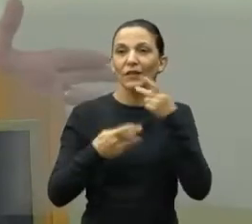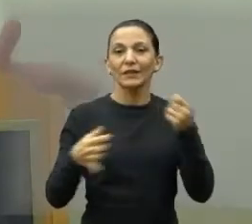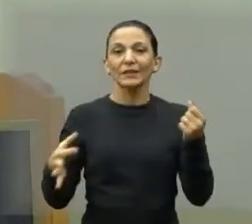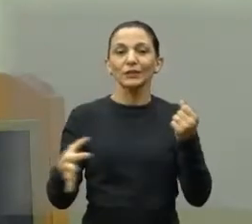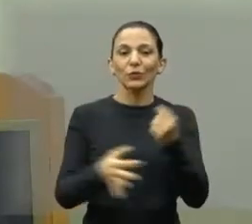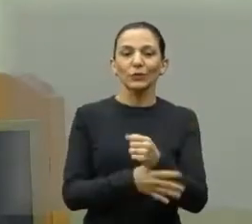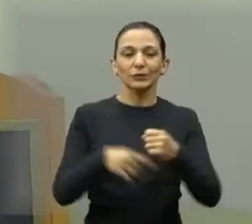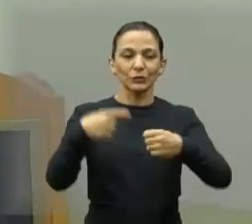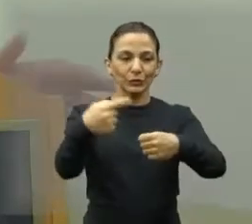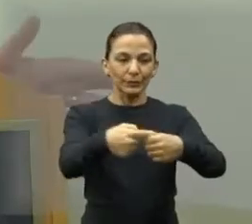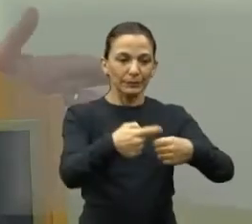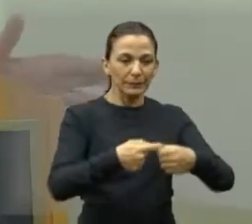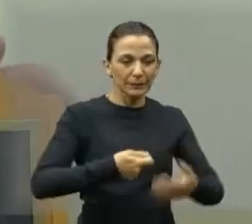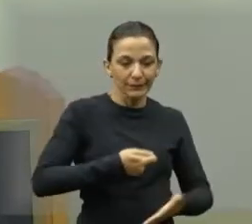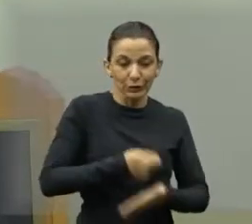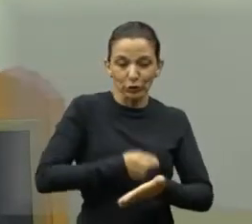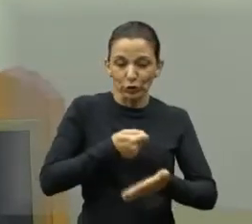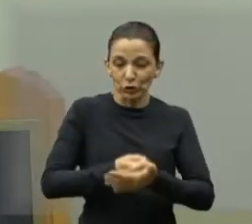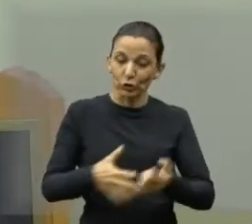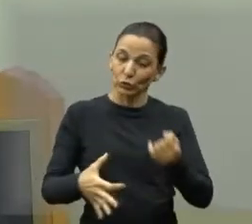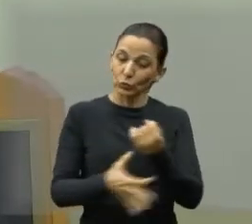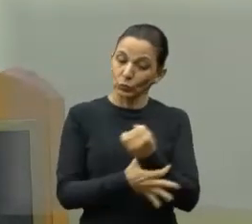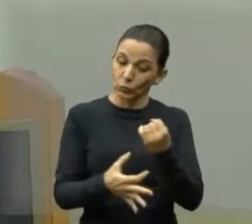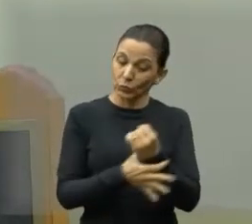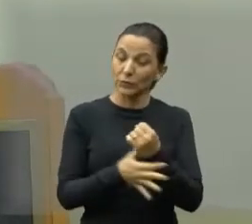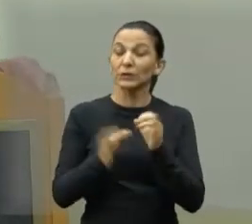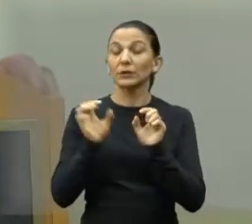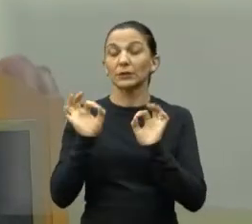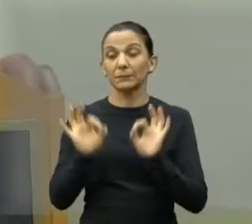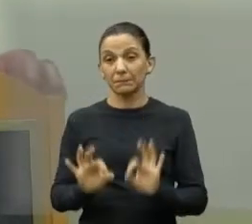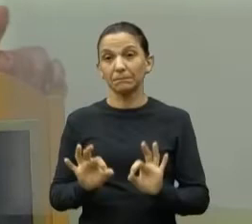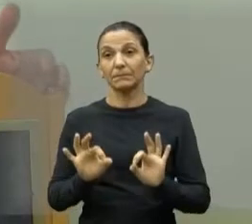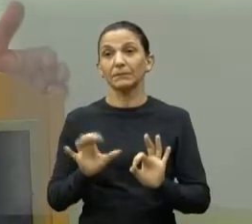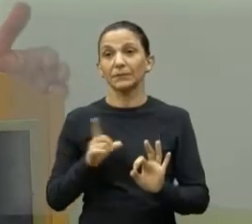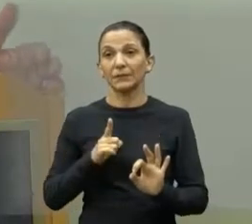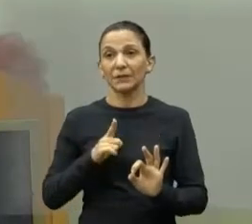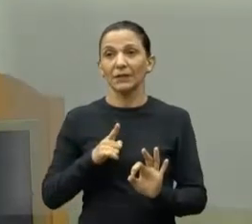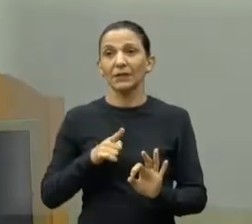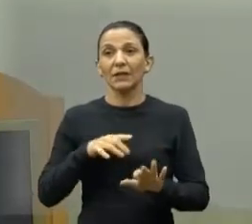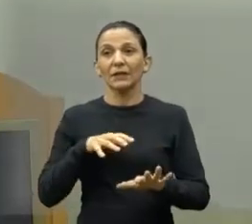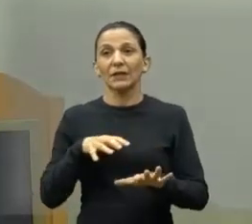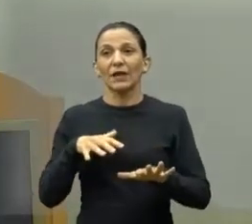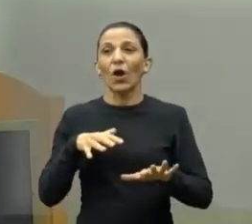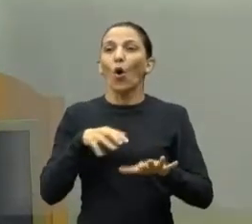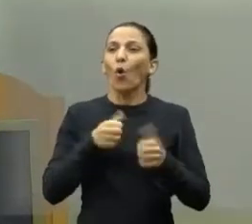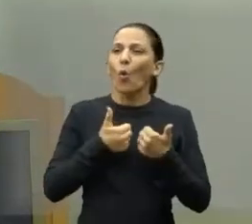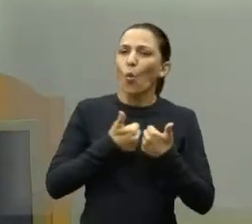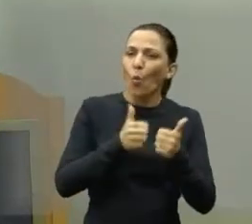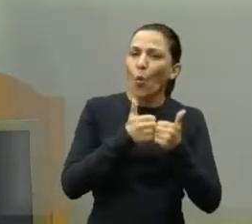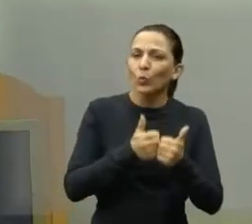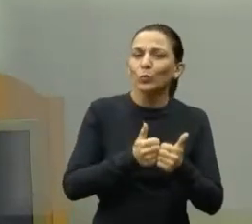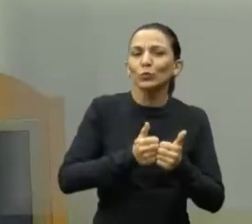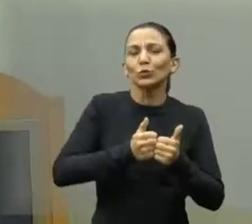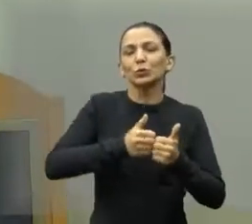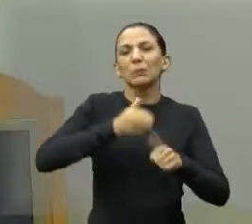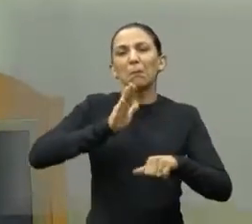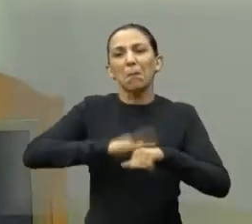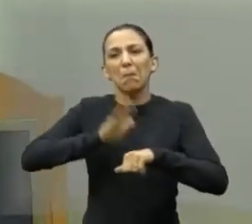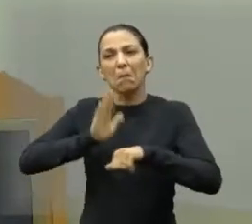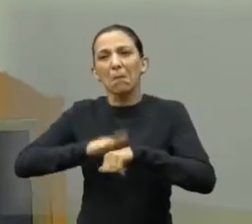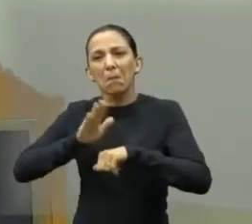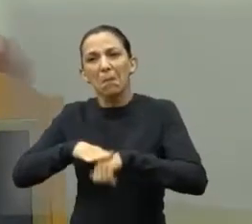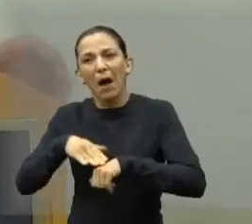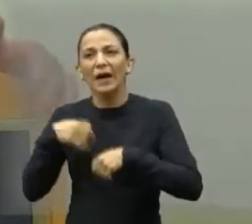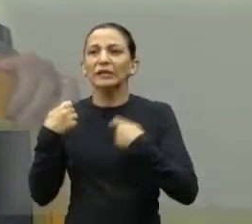segurança do bairro, cobrando uma segurança efetiva. É lógico que a demanda do transporte coletivo ela aumentou.